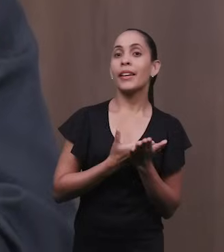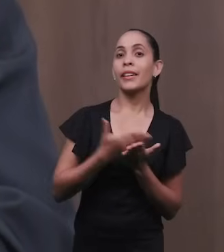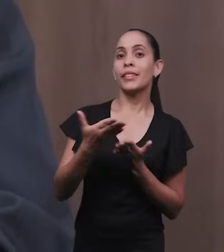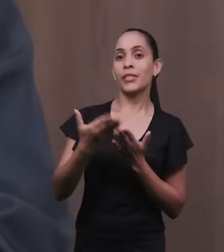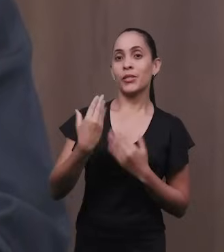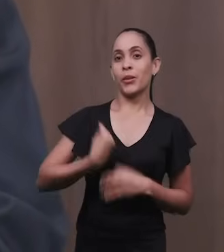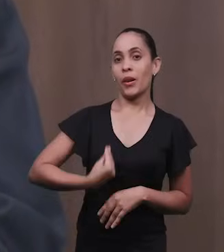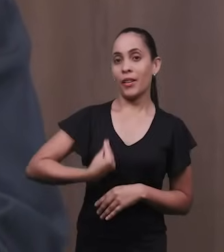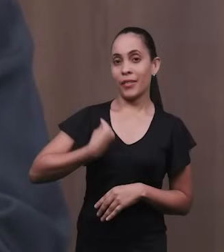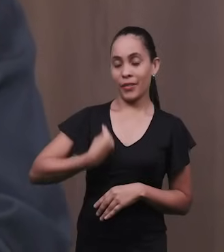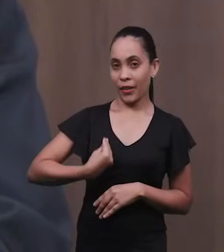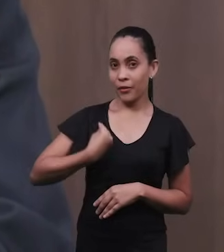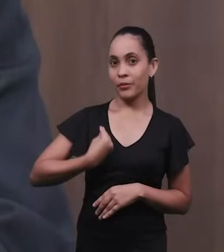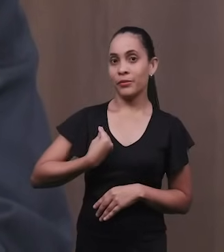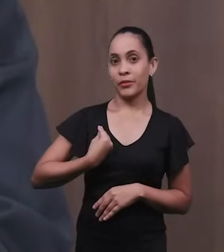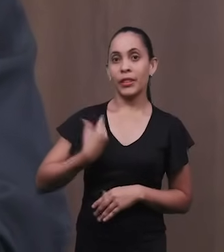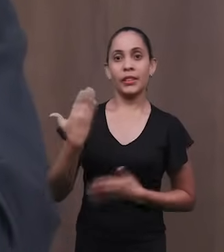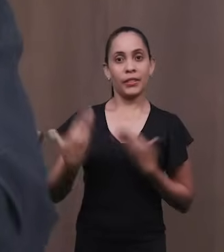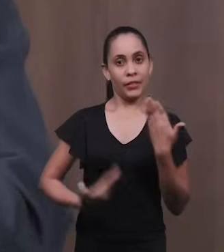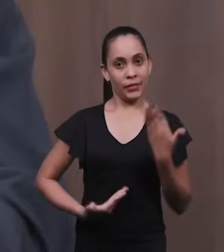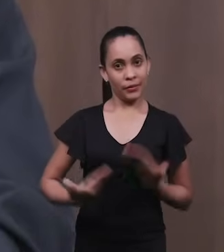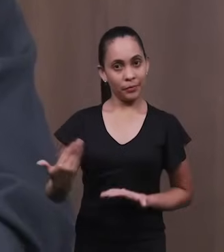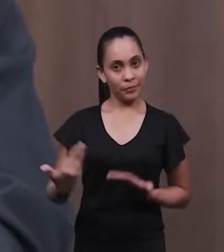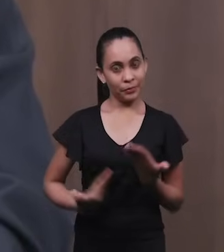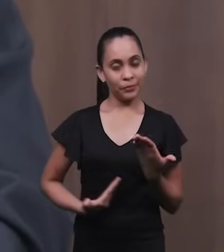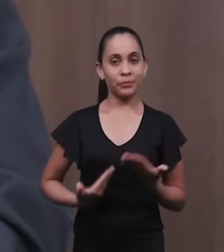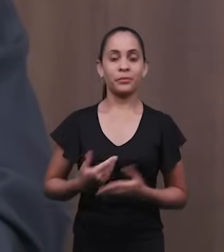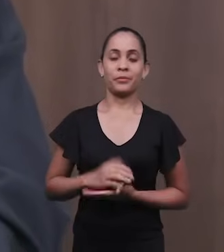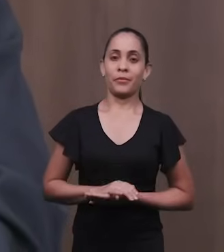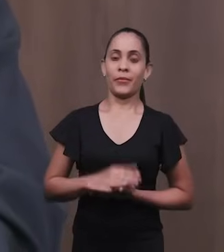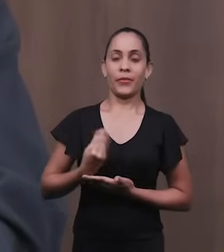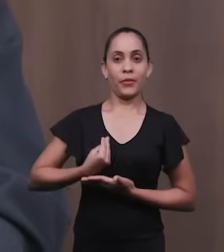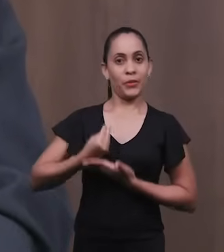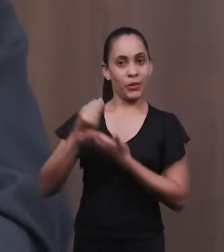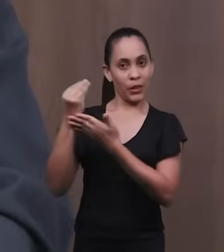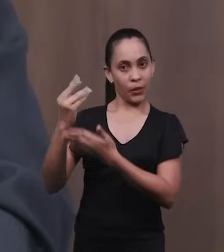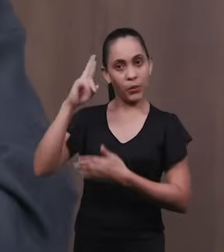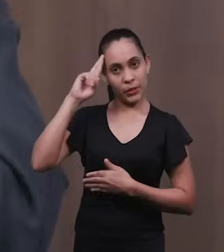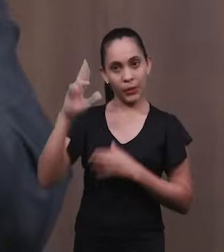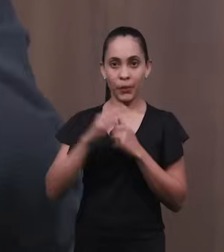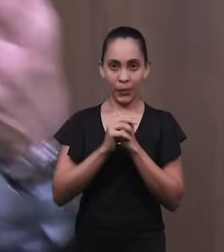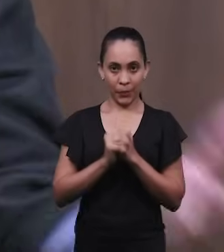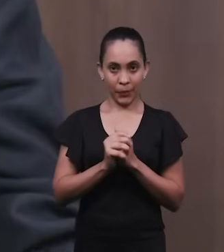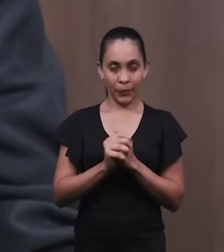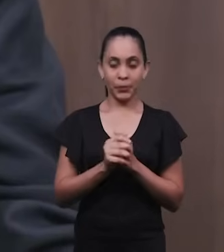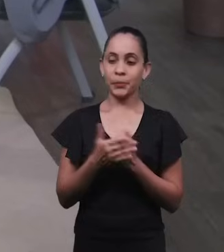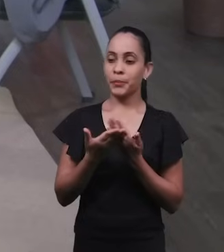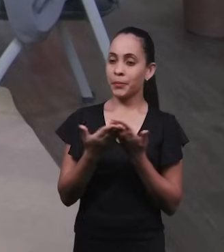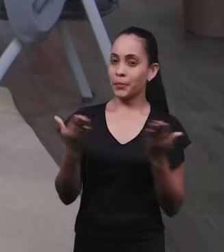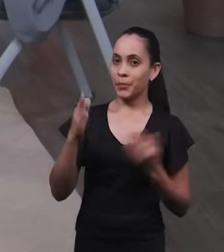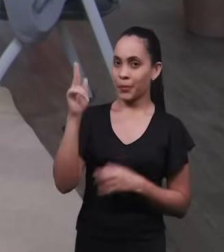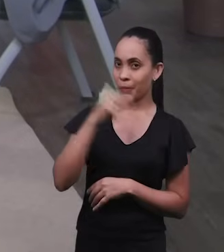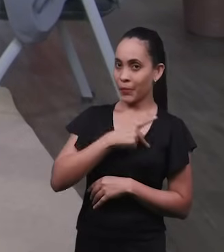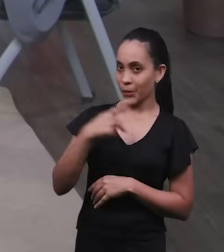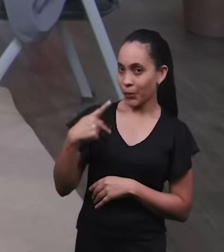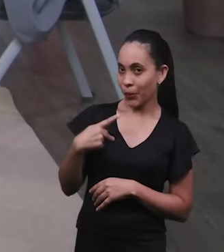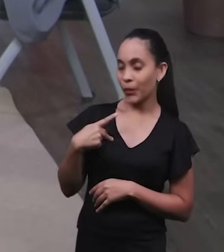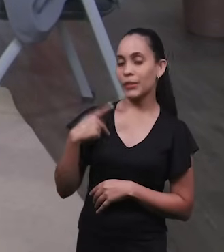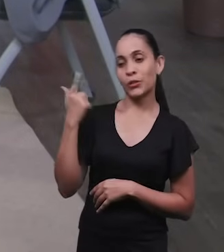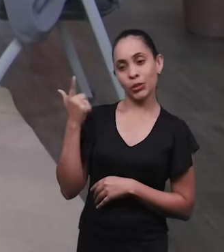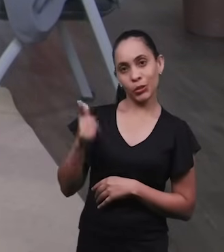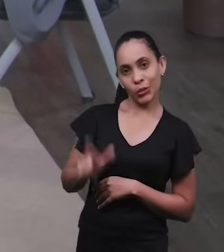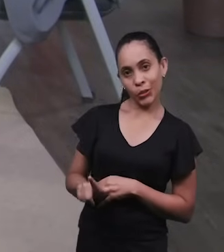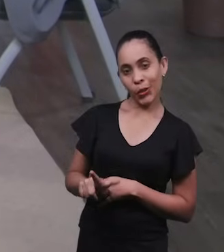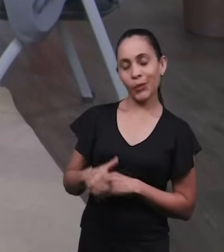iniciou na vida desse irmão Glória a ali Deus. que entregou a sua vida. Amém. Amém. Pastores, Amém. mais